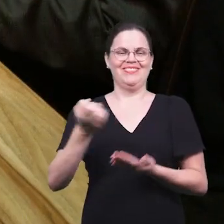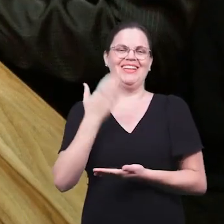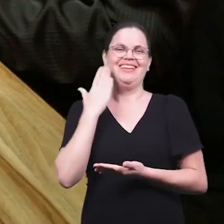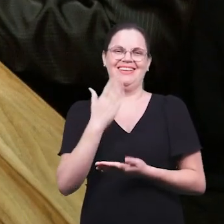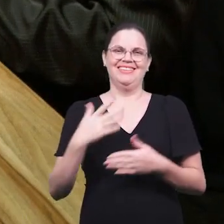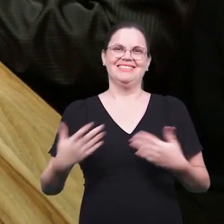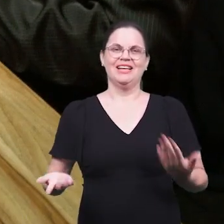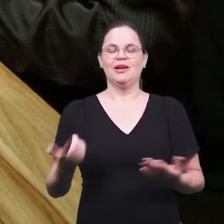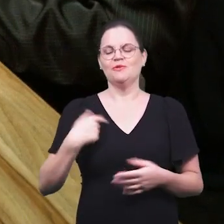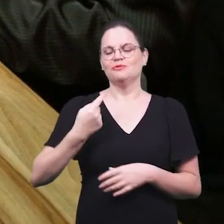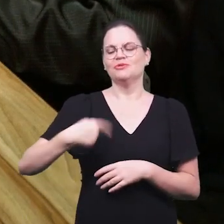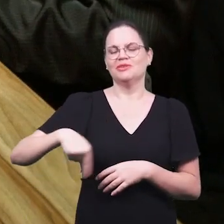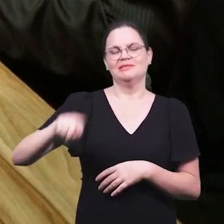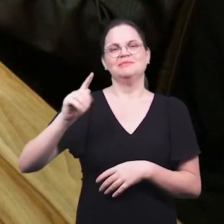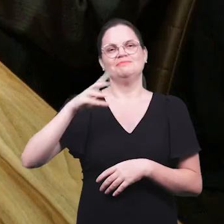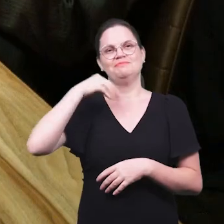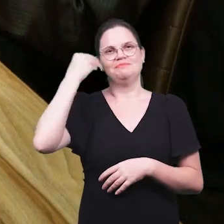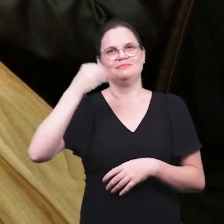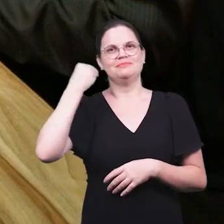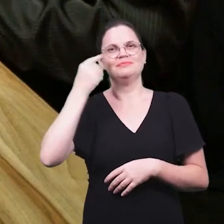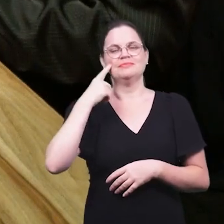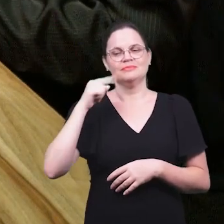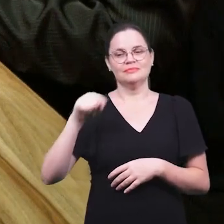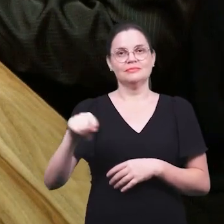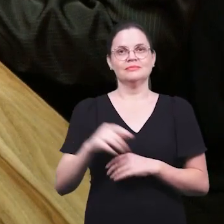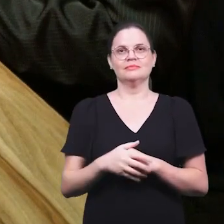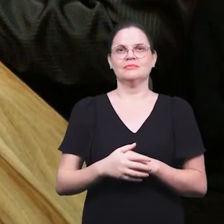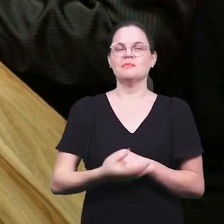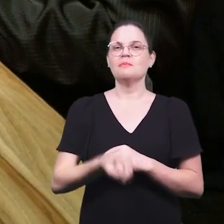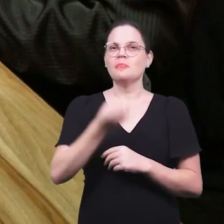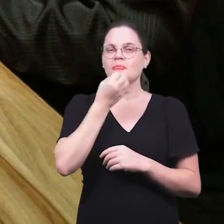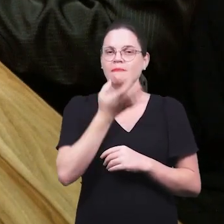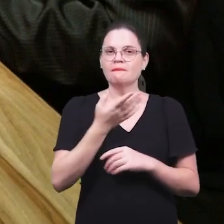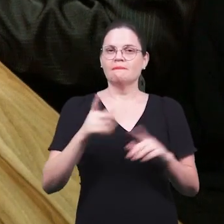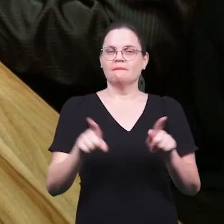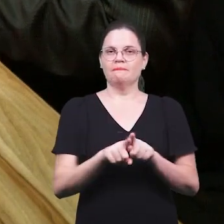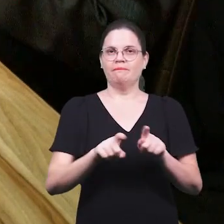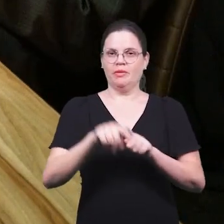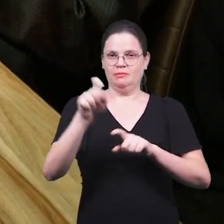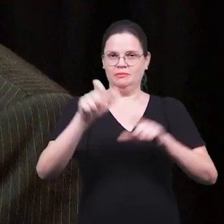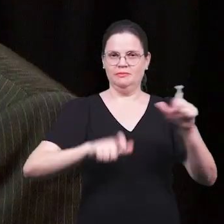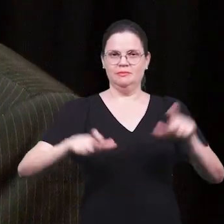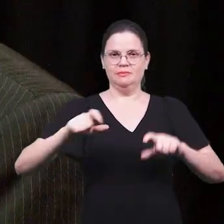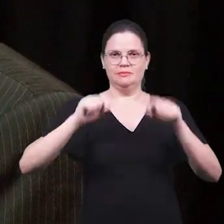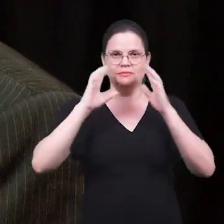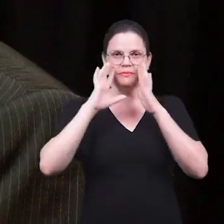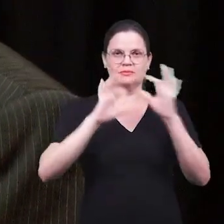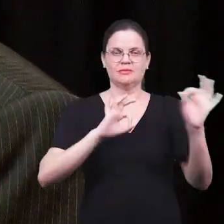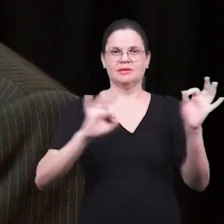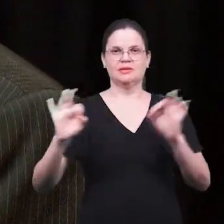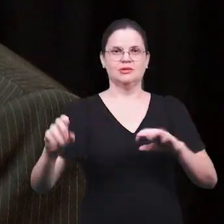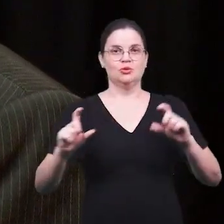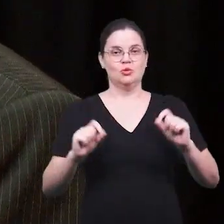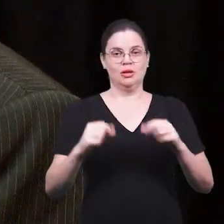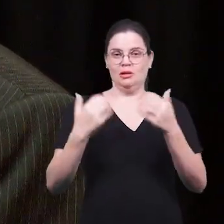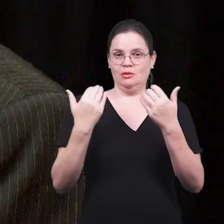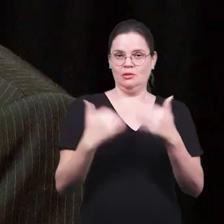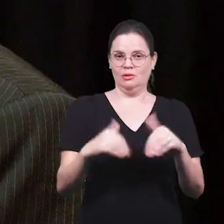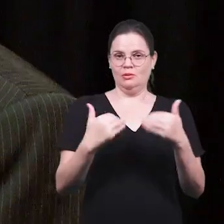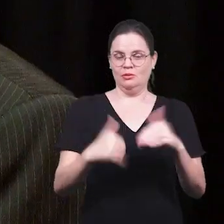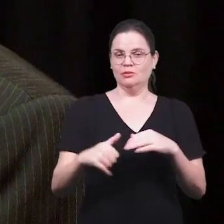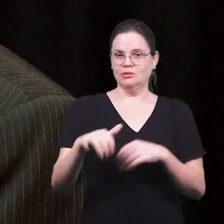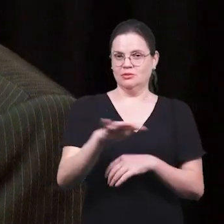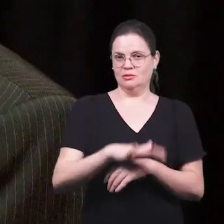palavra é revelada, né? Olha aí. Ó. E lá fui eu fazer a prova, né? E assim, uma experiência, né? Geralmente é importante